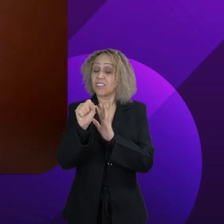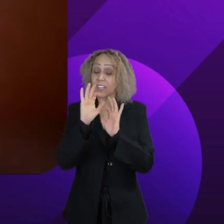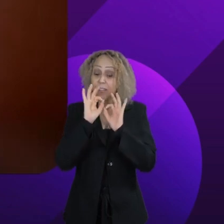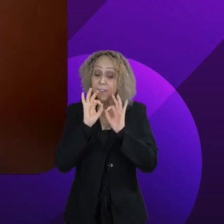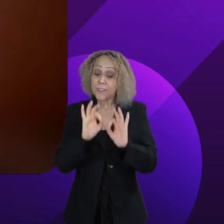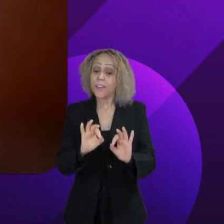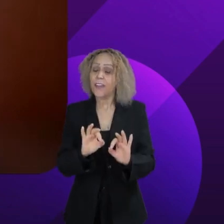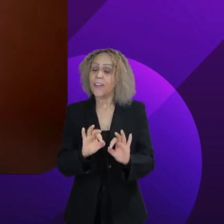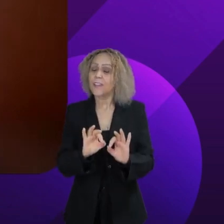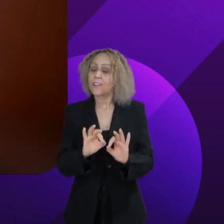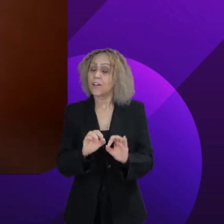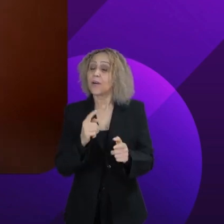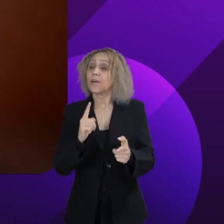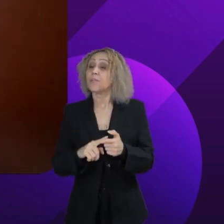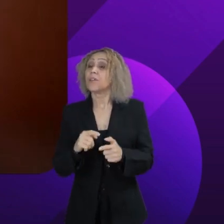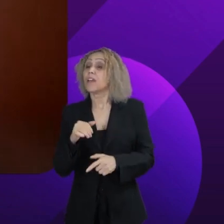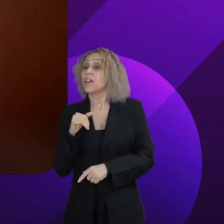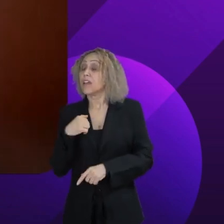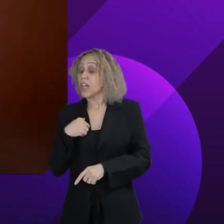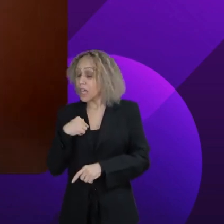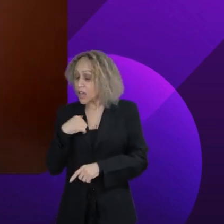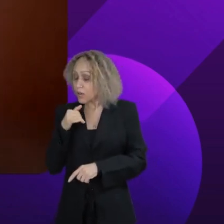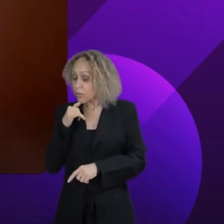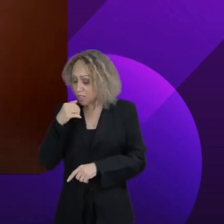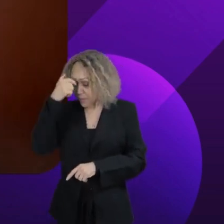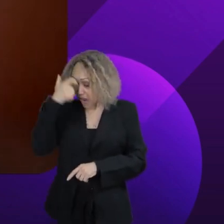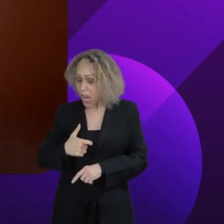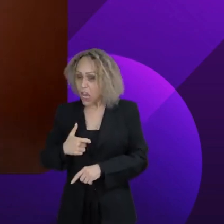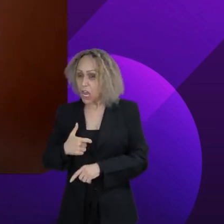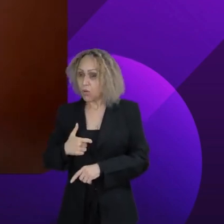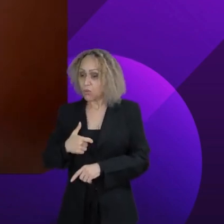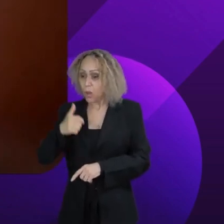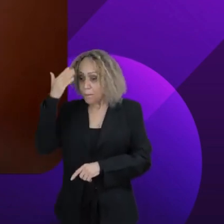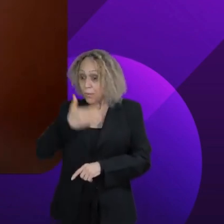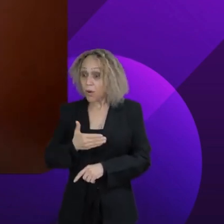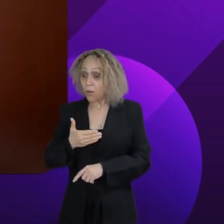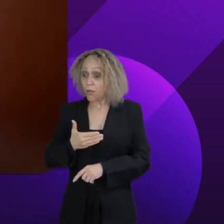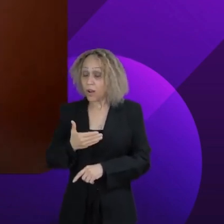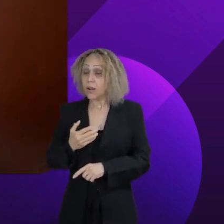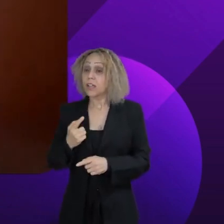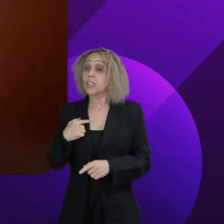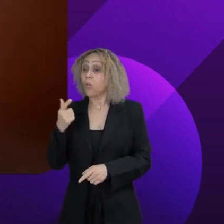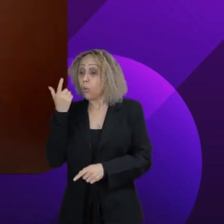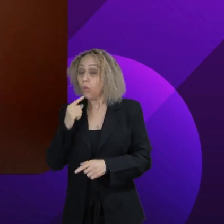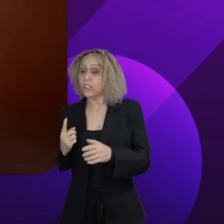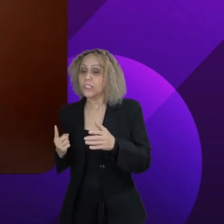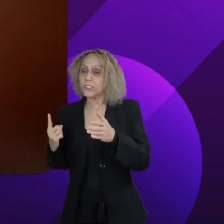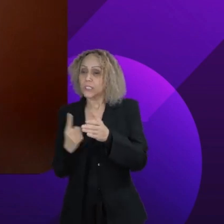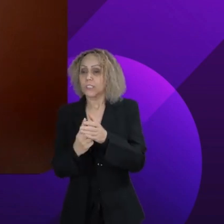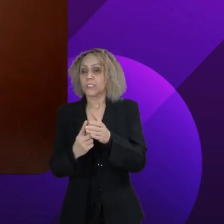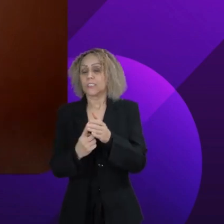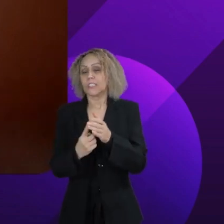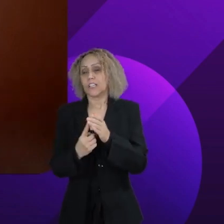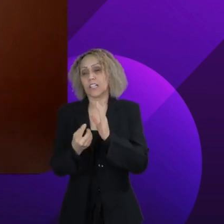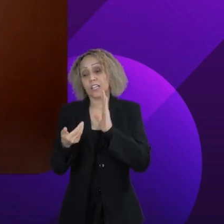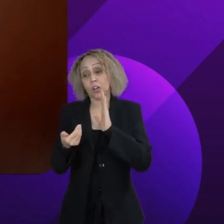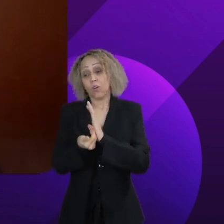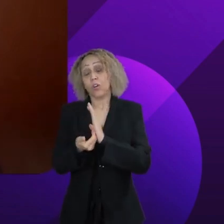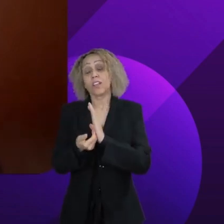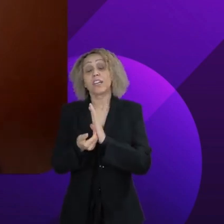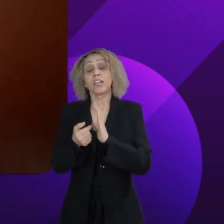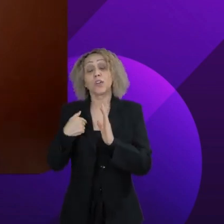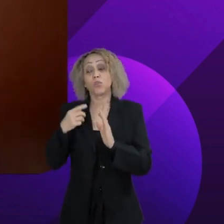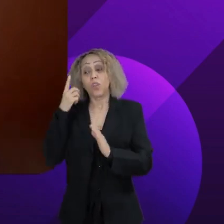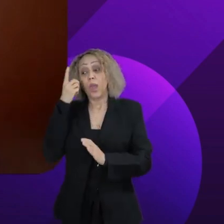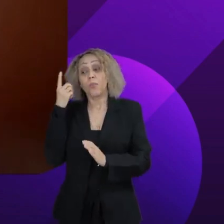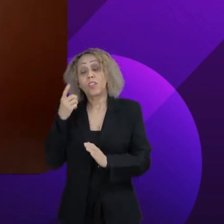porque eu entrei na universidade, a universidade foi a grande chave para mudar a minha vida. Nós conseguimos colocar na nova lei de cotas